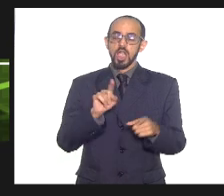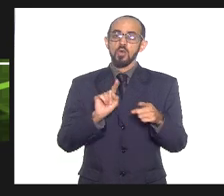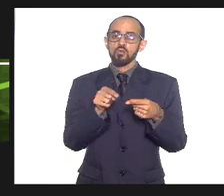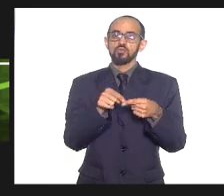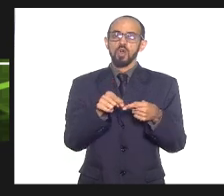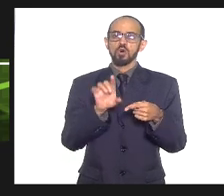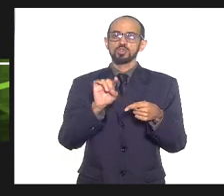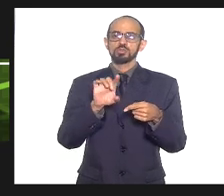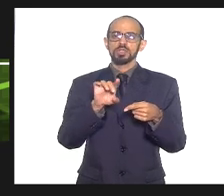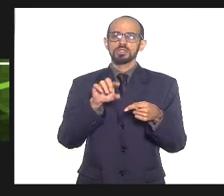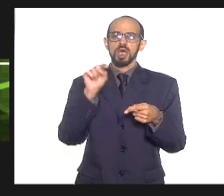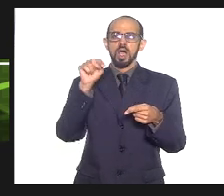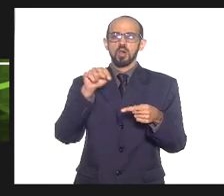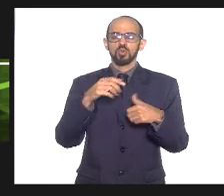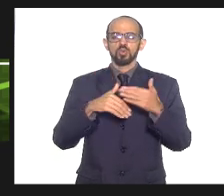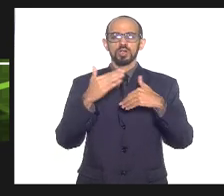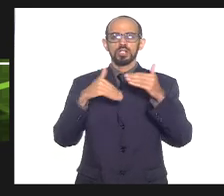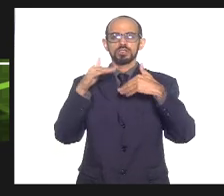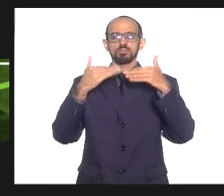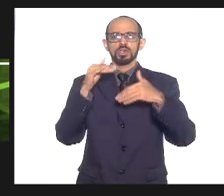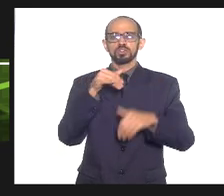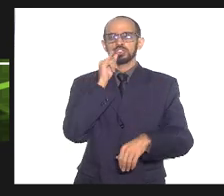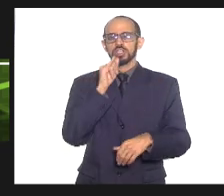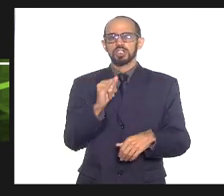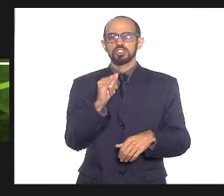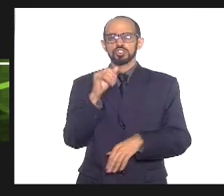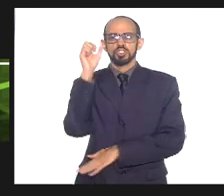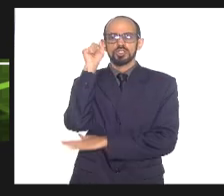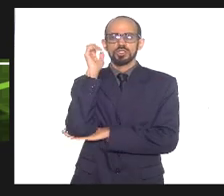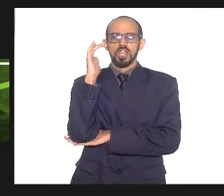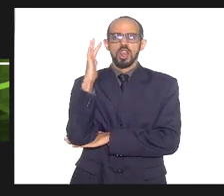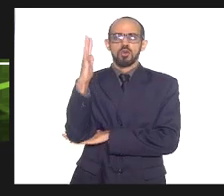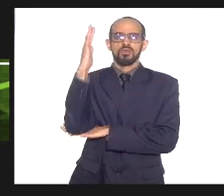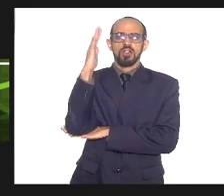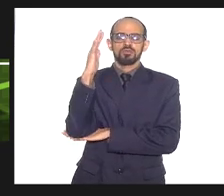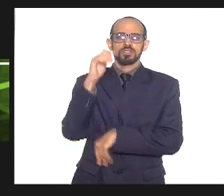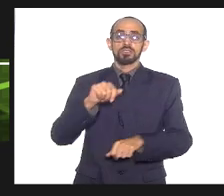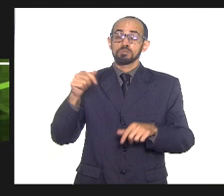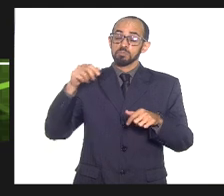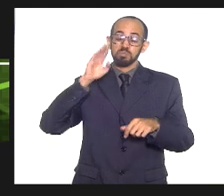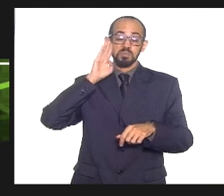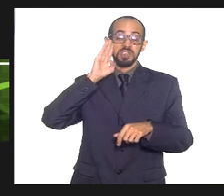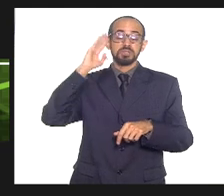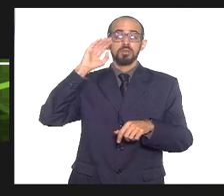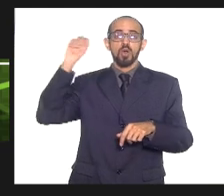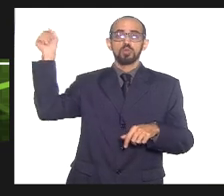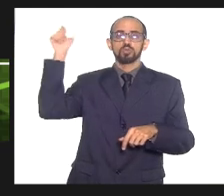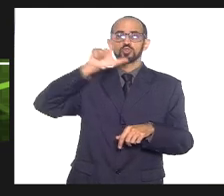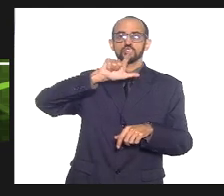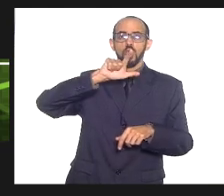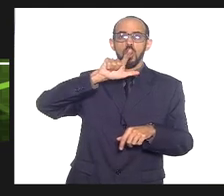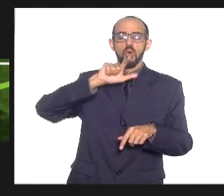específico no crescimento das energias renováveis, incluindo principalmente a solar e a eólica.